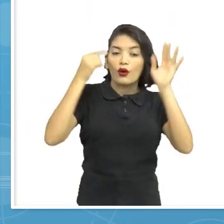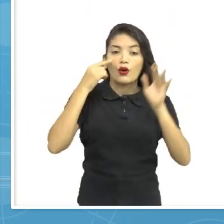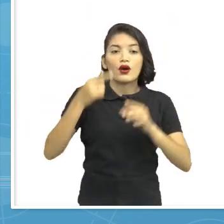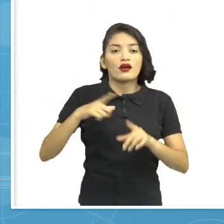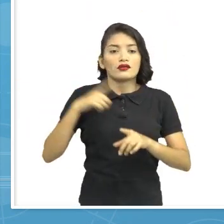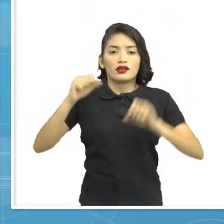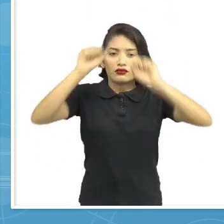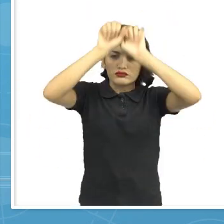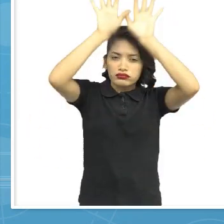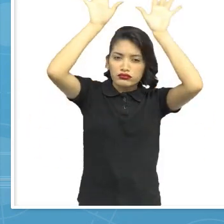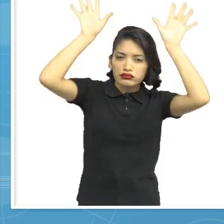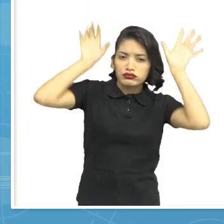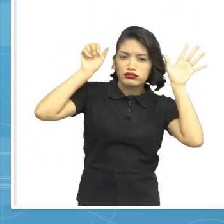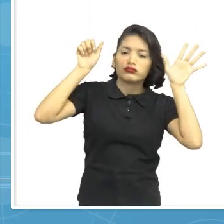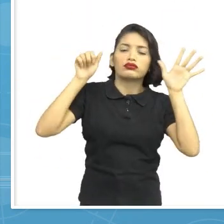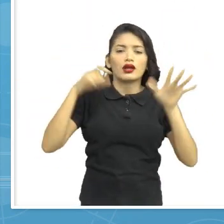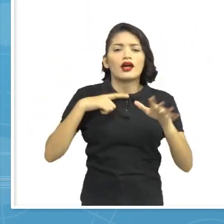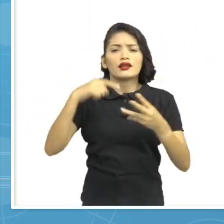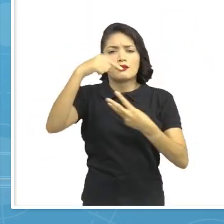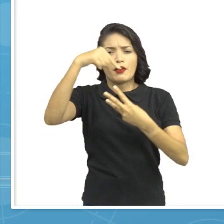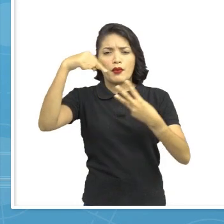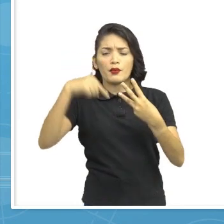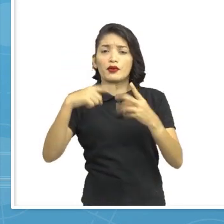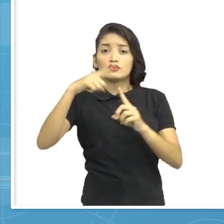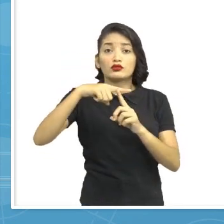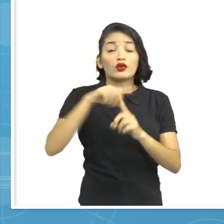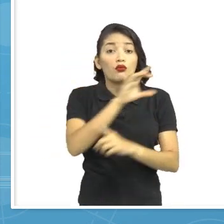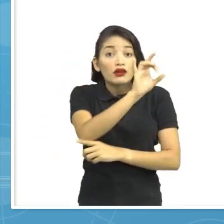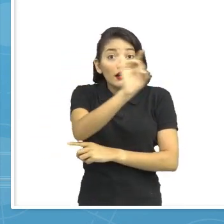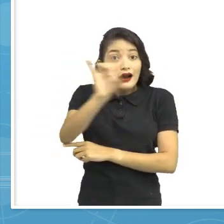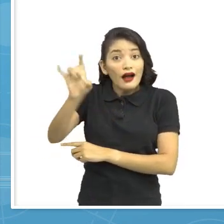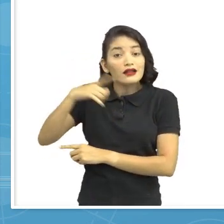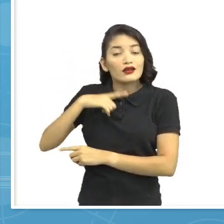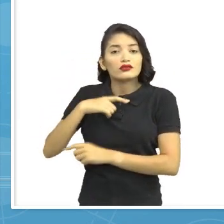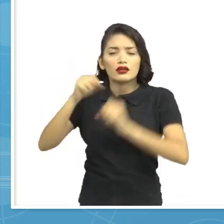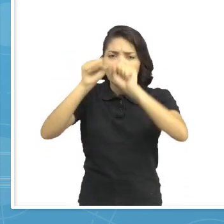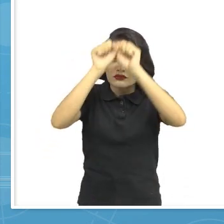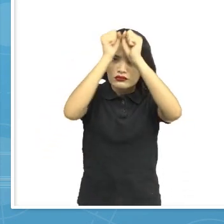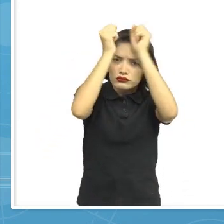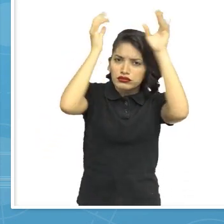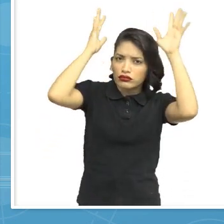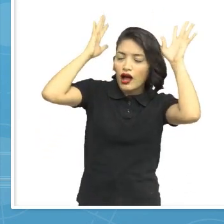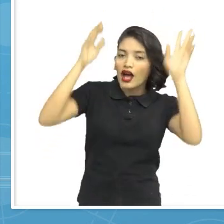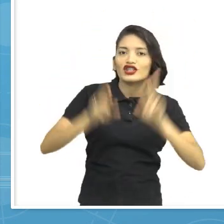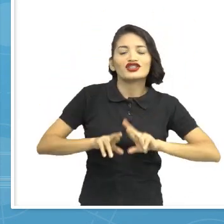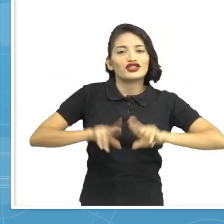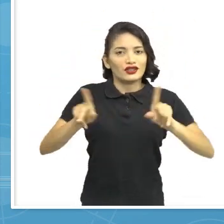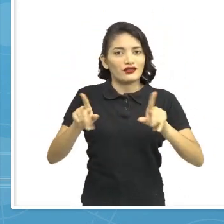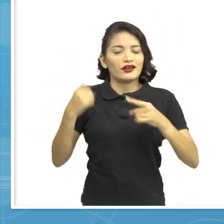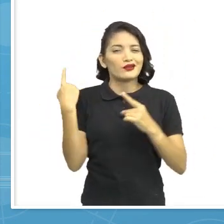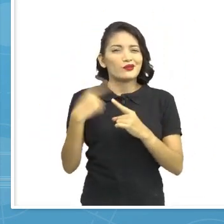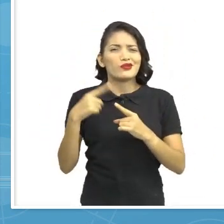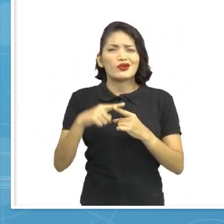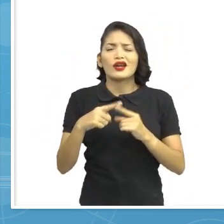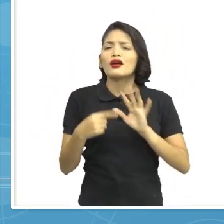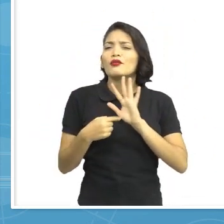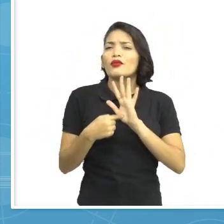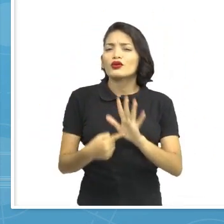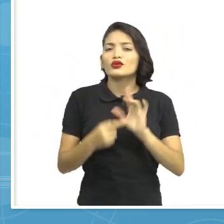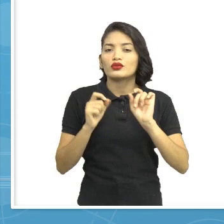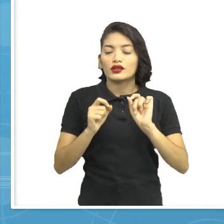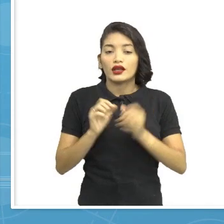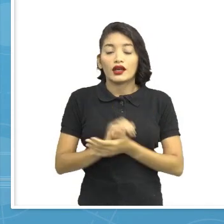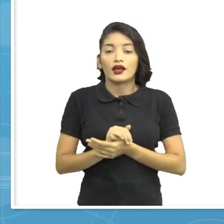tem um cacique, tem um guerreiro, tem um índio. Cada um ele tem um cocar diferente. Então, por quê? O colocar ele se refere